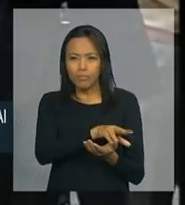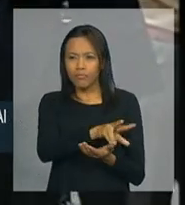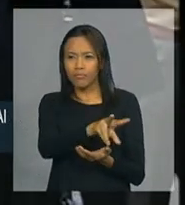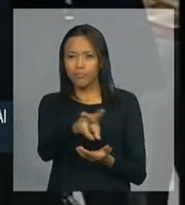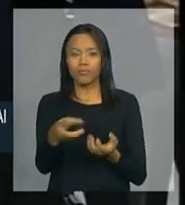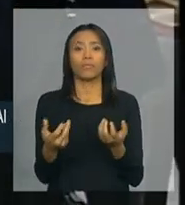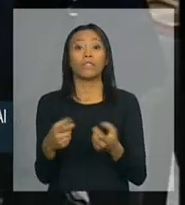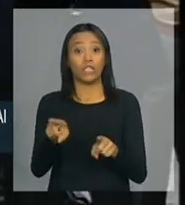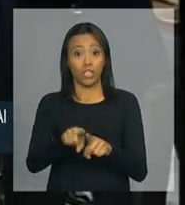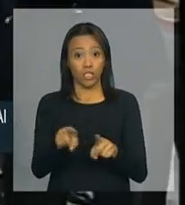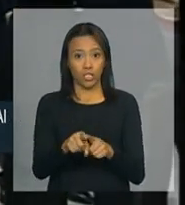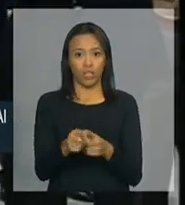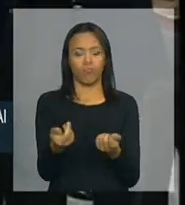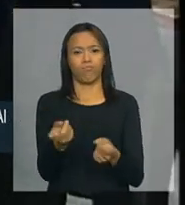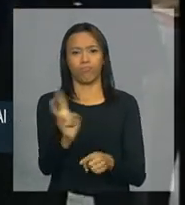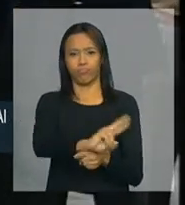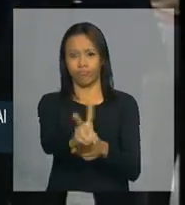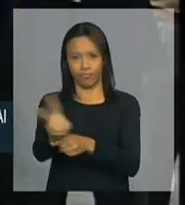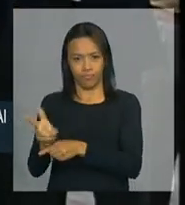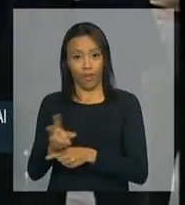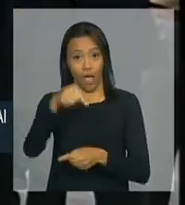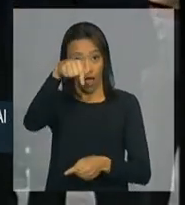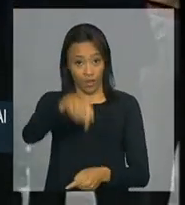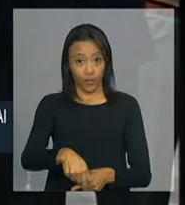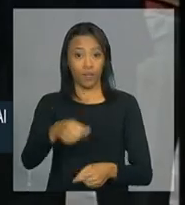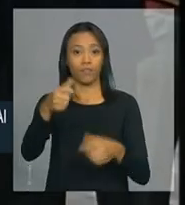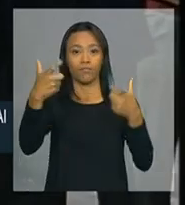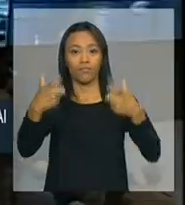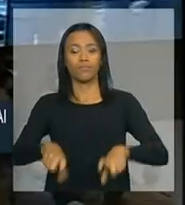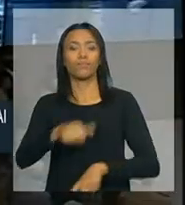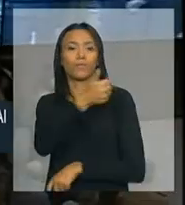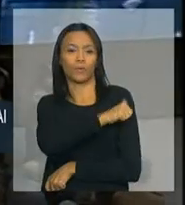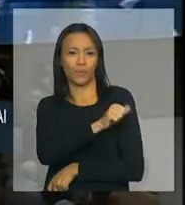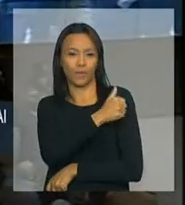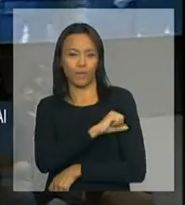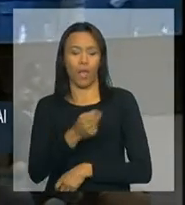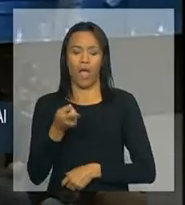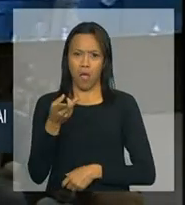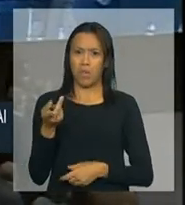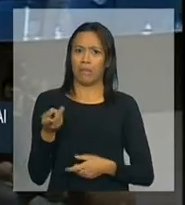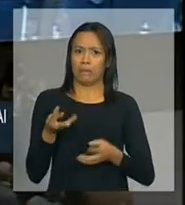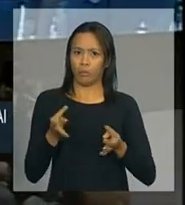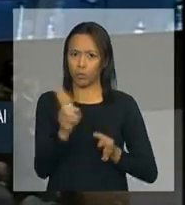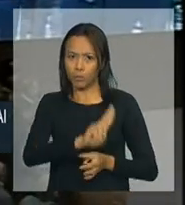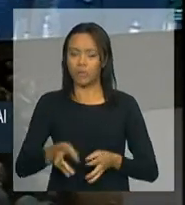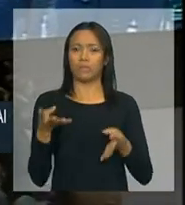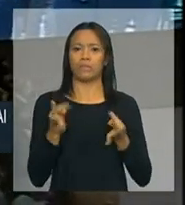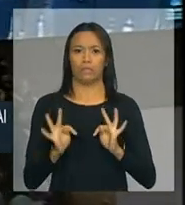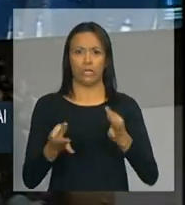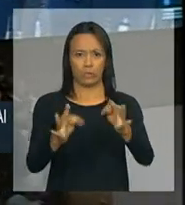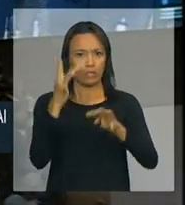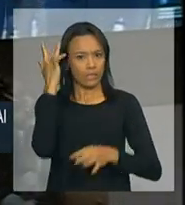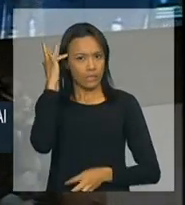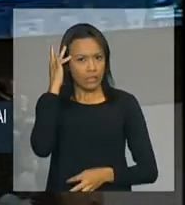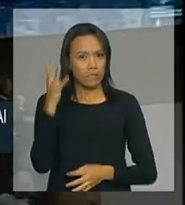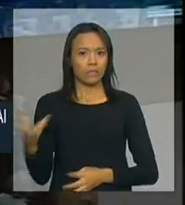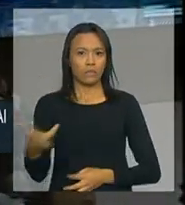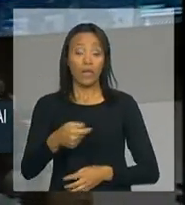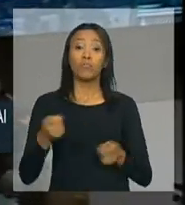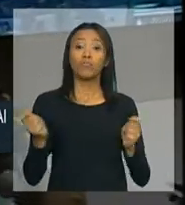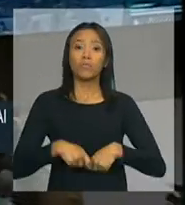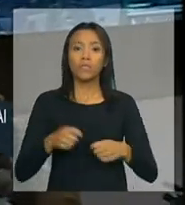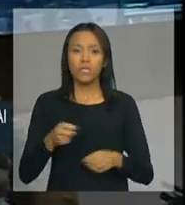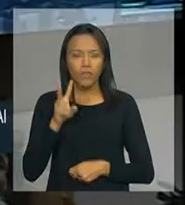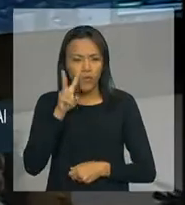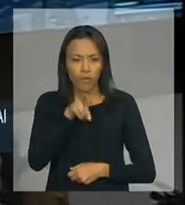de Comando e Controle no Rio de Janeiro. É uma visão futurista, é possível acompanhar as operações